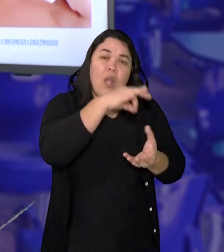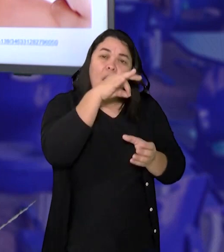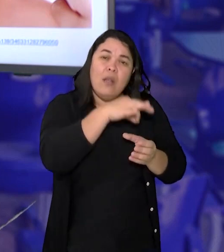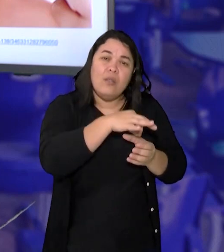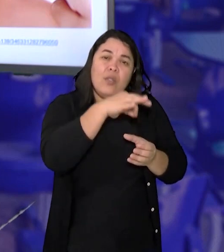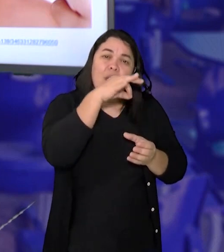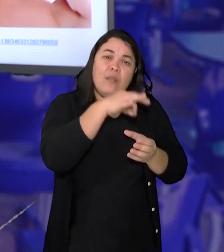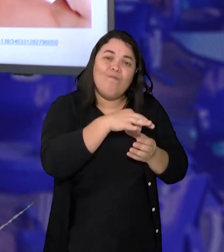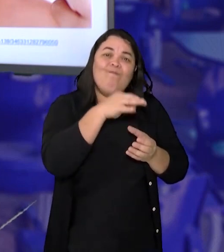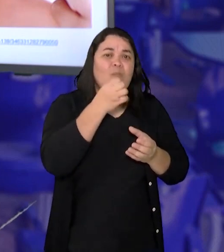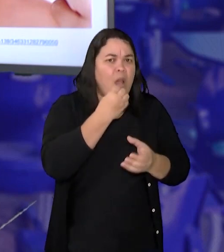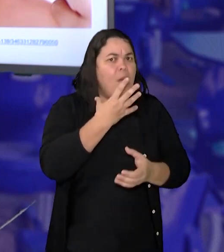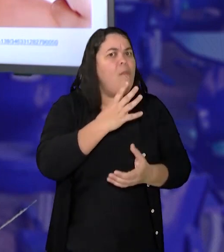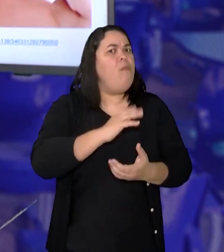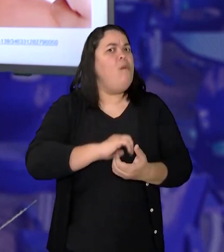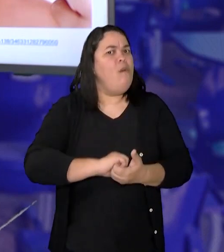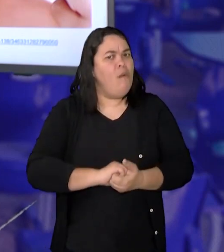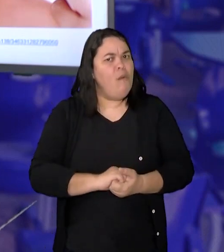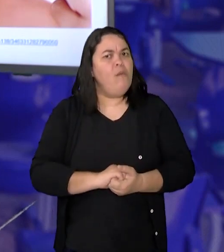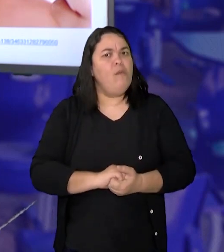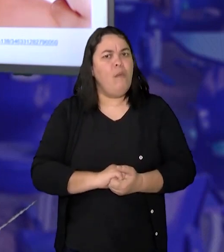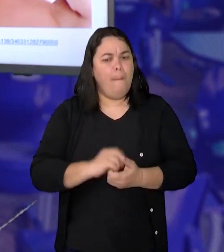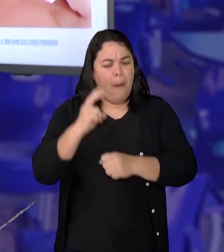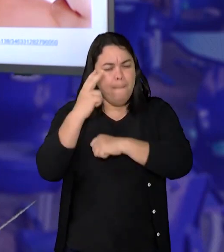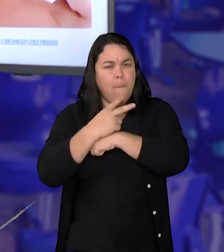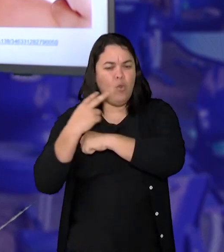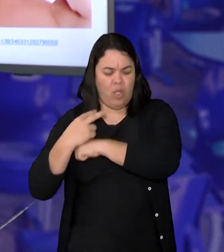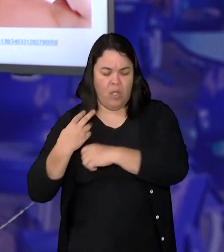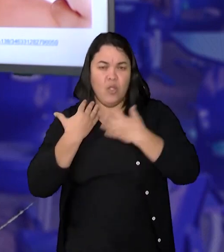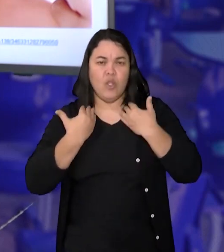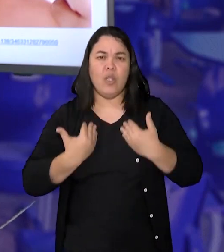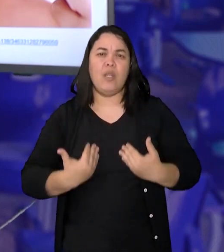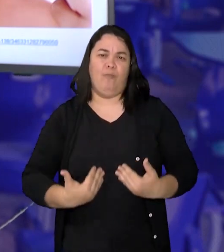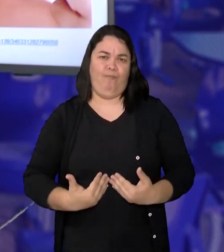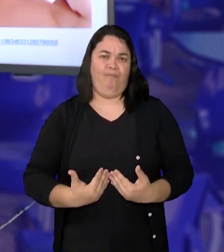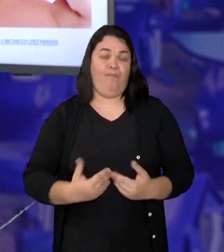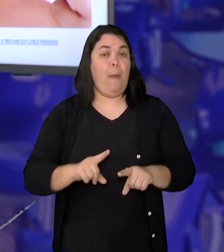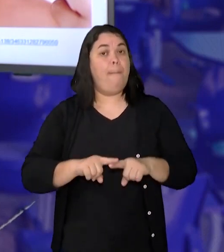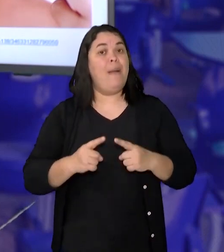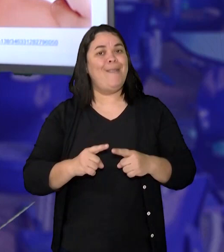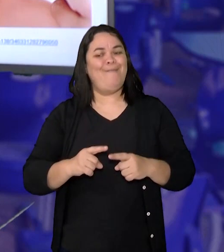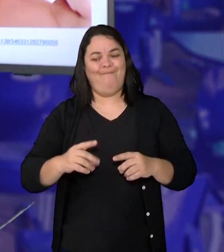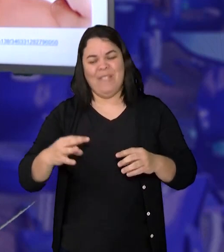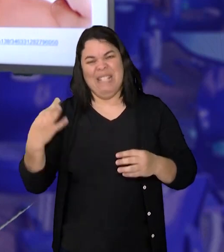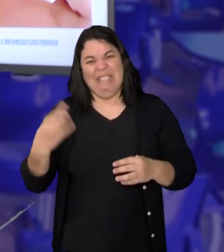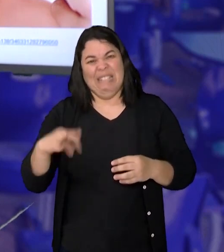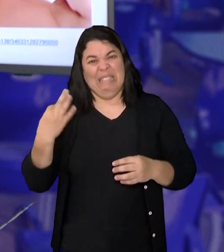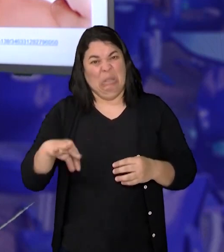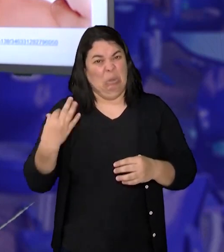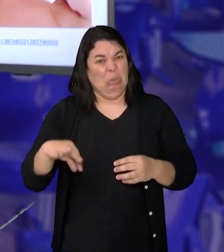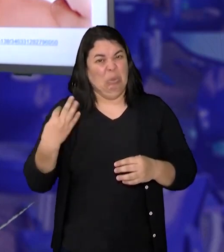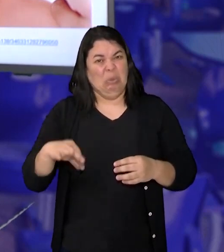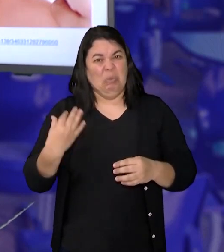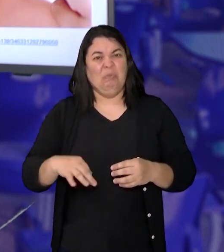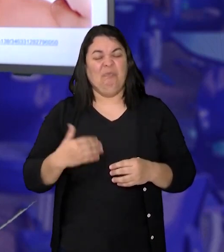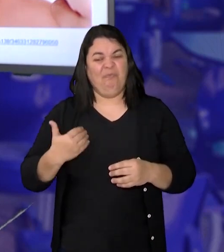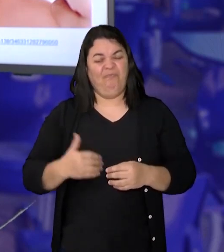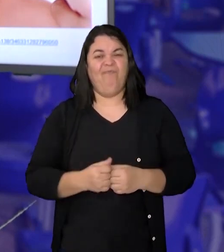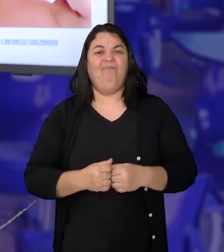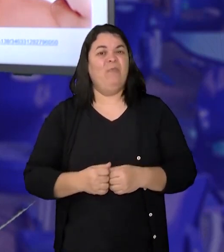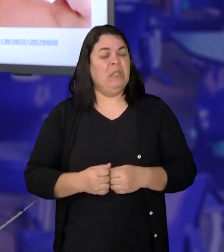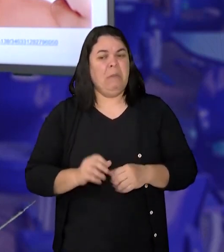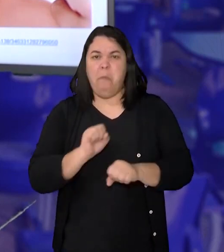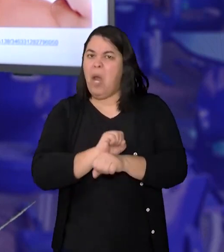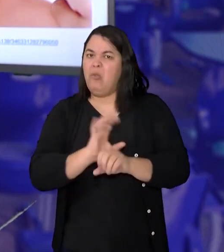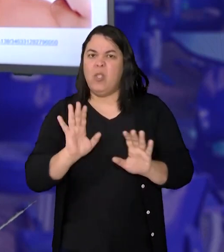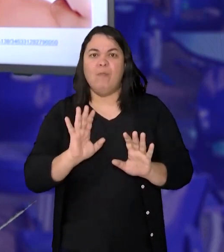porque um chazinho vale muito a pena para a gente poder se proteger. Porém, se as dores continuarem e o chazinho não está fazendo efeito,